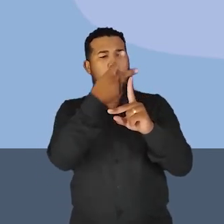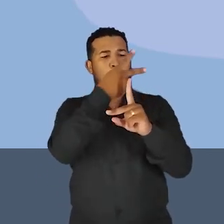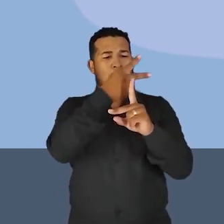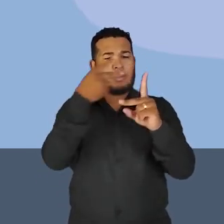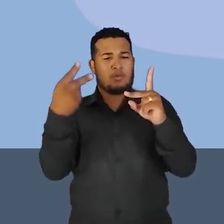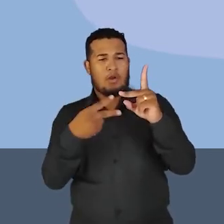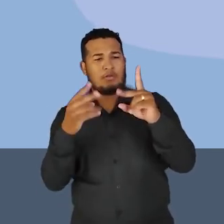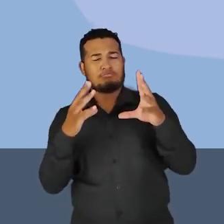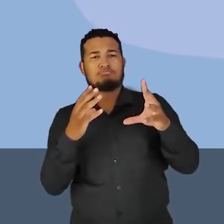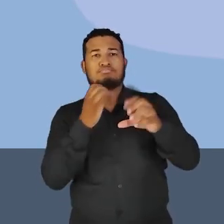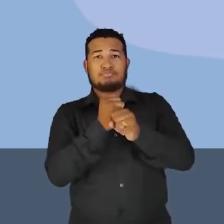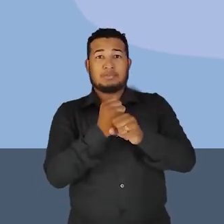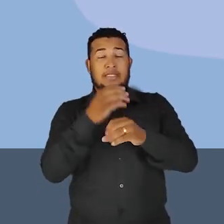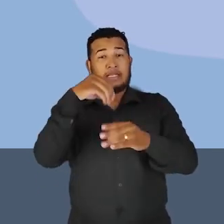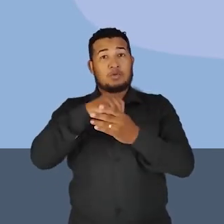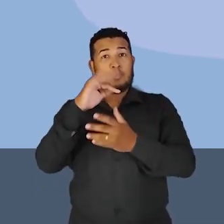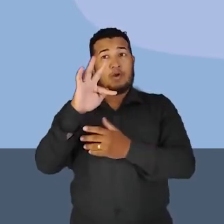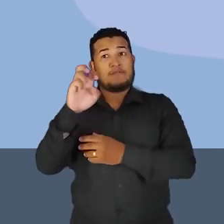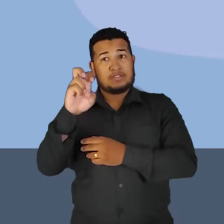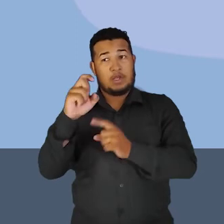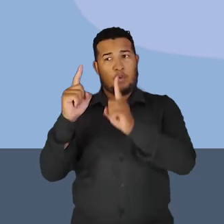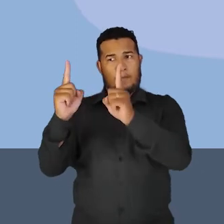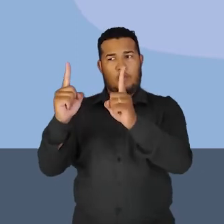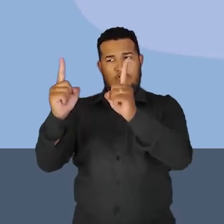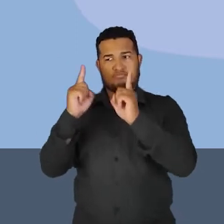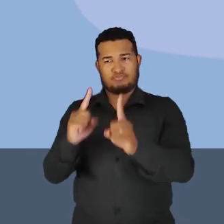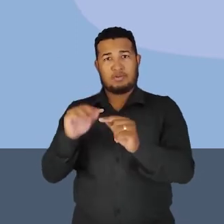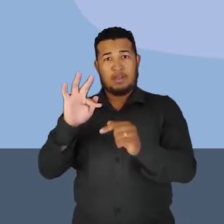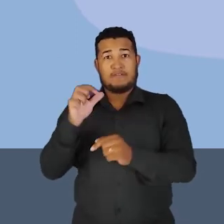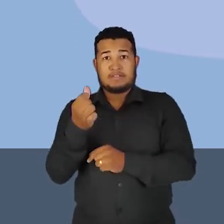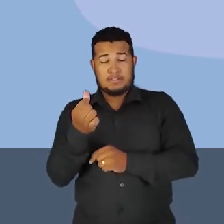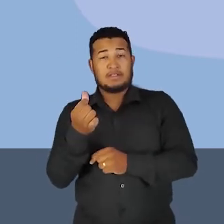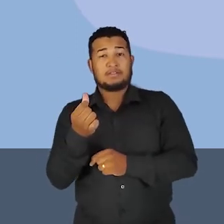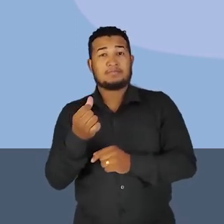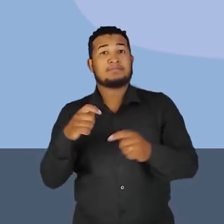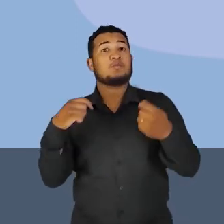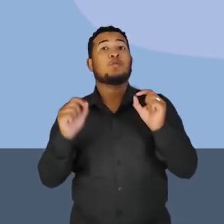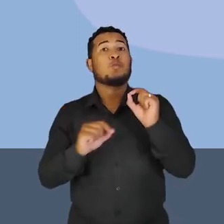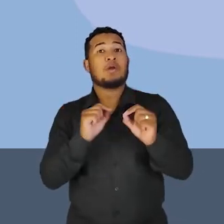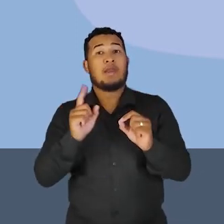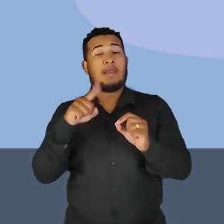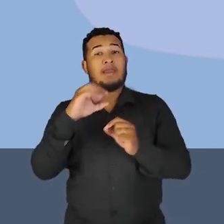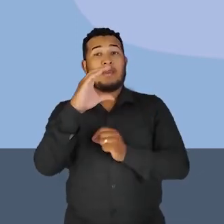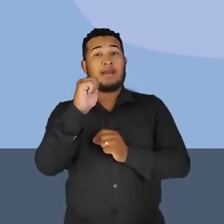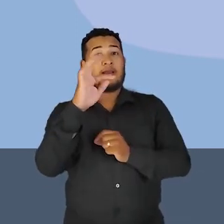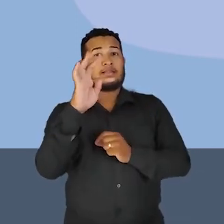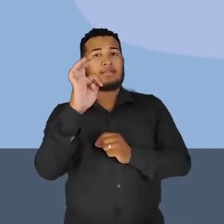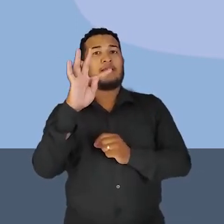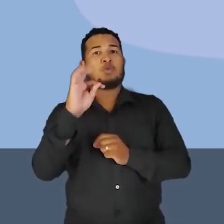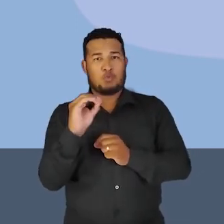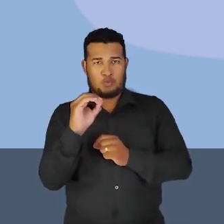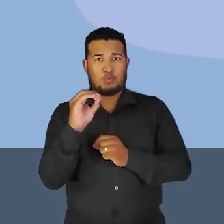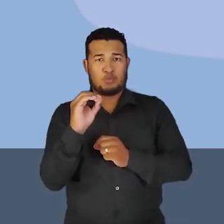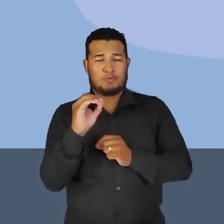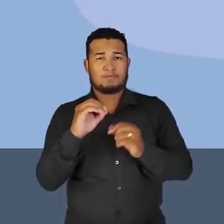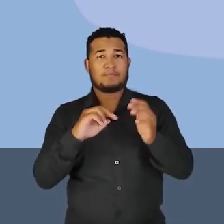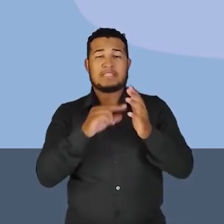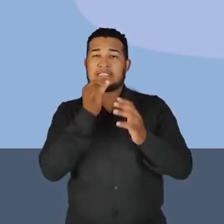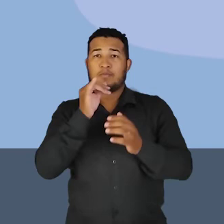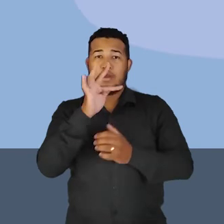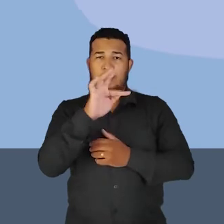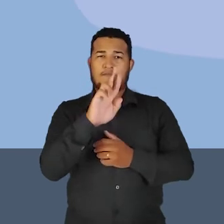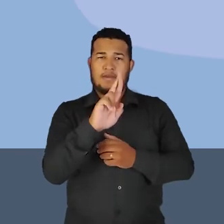o F5 em módulo e o F6 em módulo, que é onde nós estamos avaliando, são os seus catetos. Então ficaria